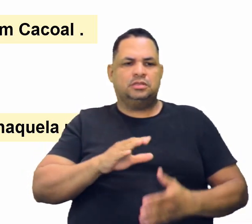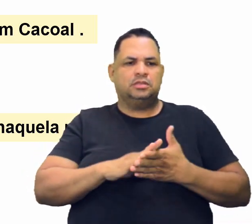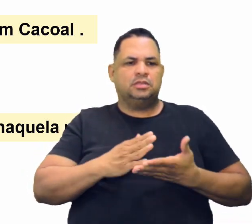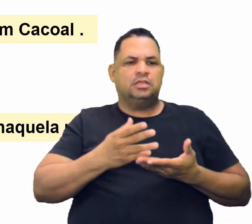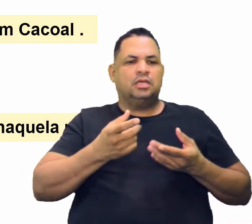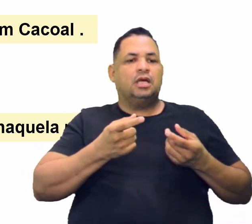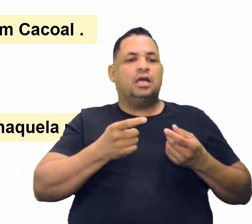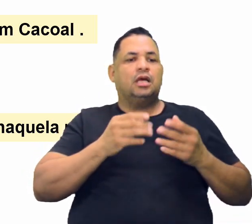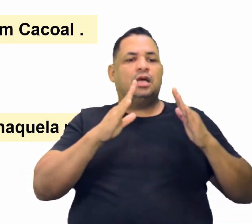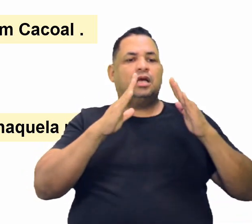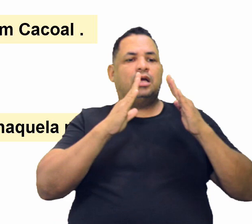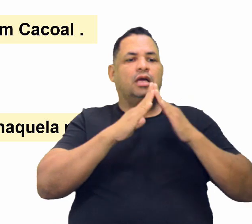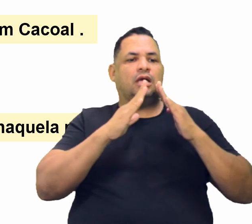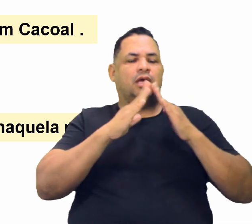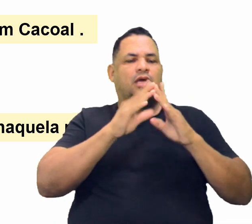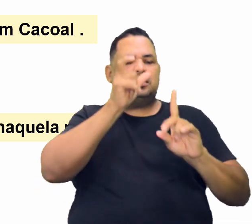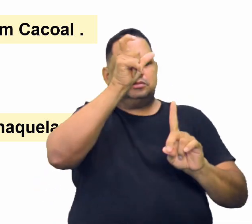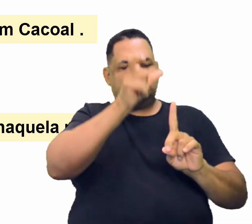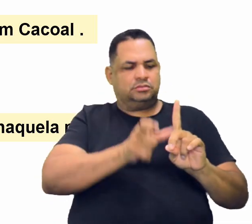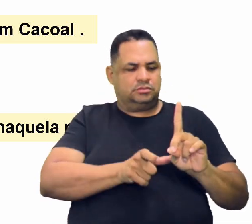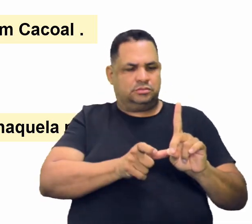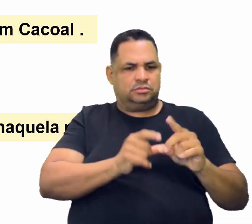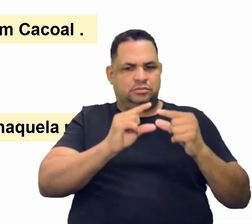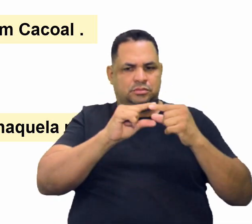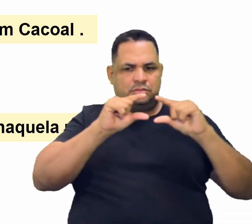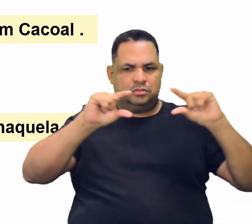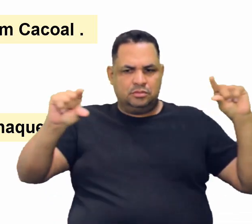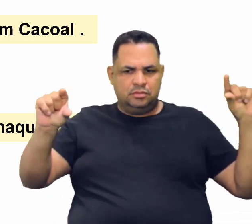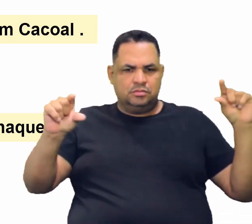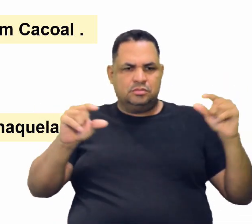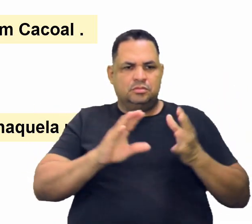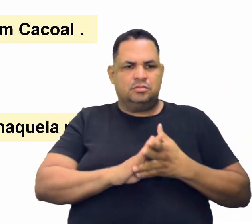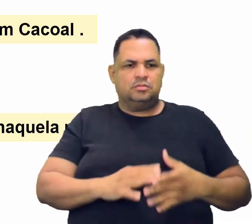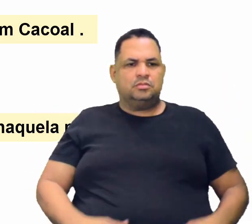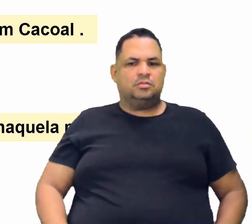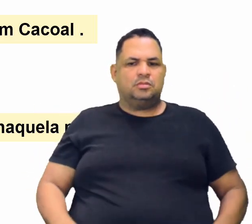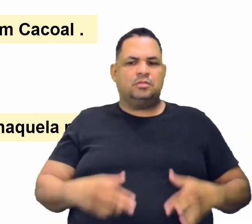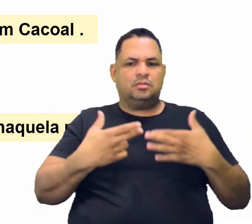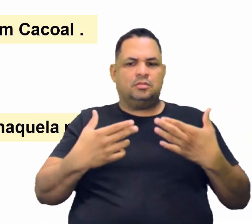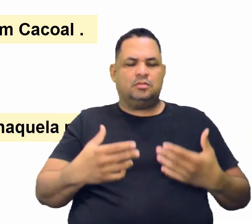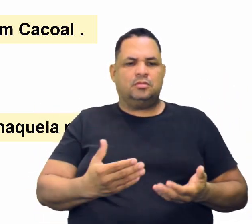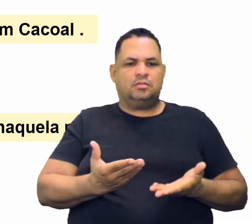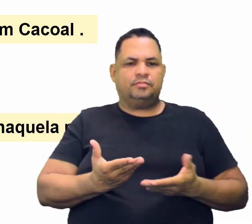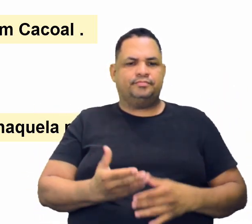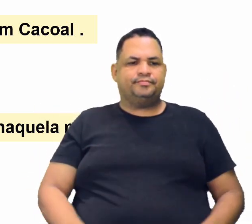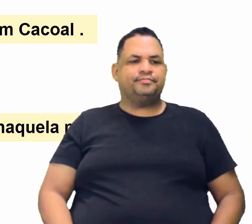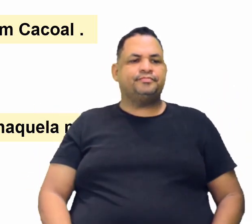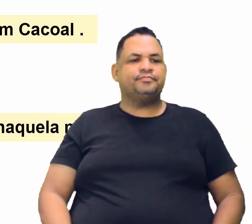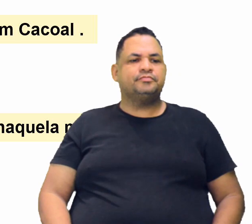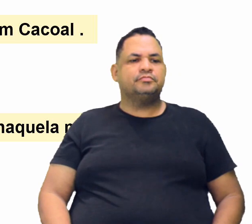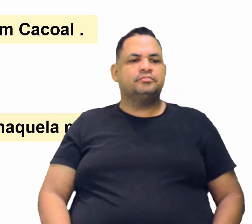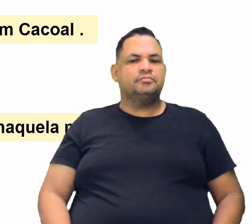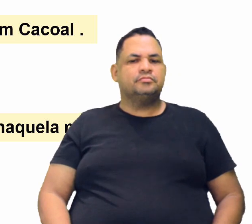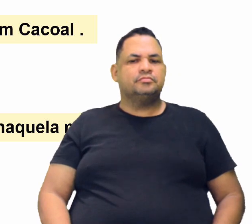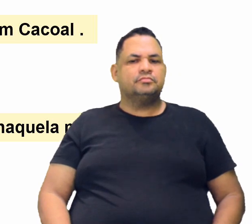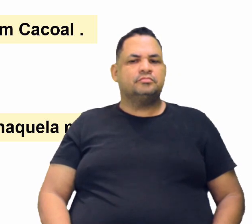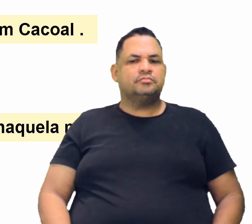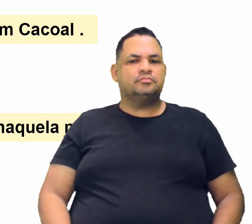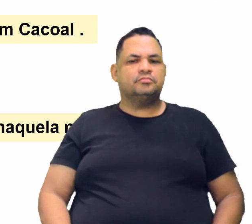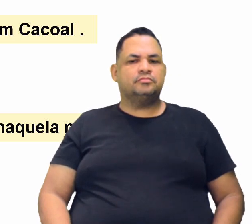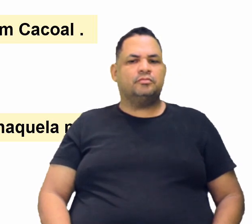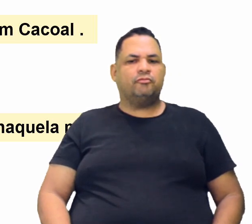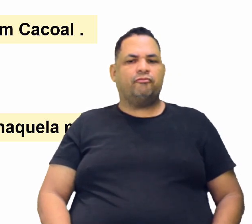casas é o sujeito da oração. Casas são vendidas. Então, vamos lá. Temos aqui o